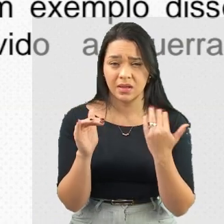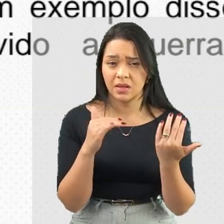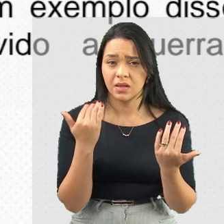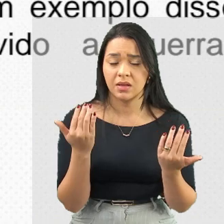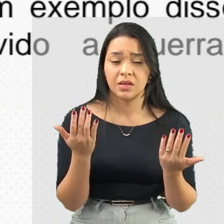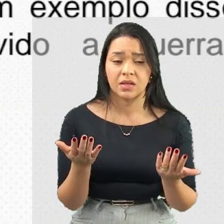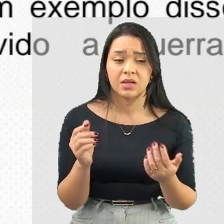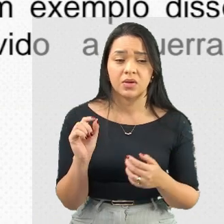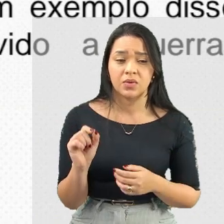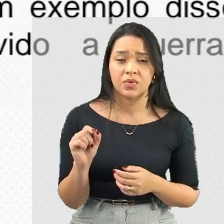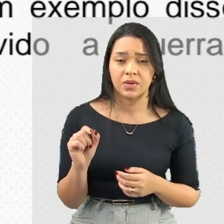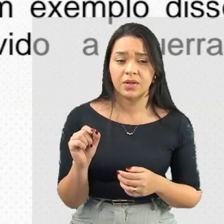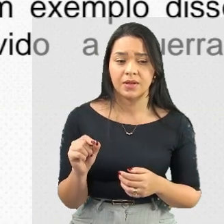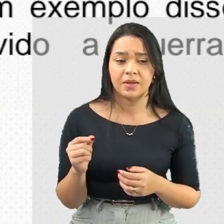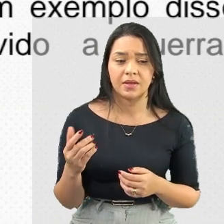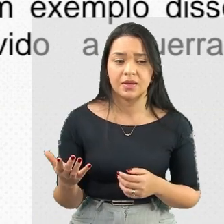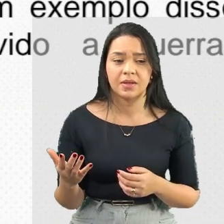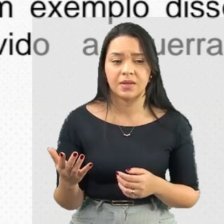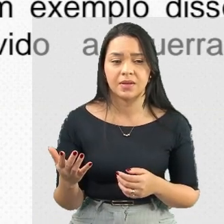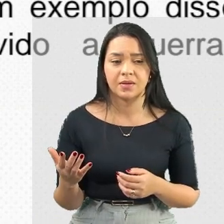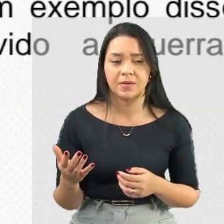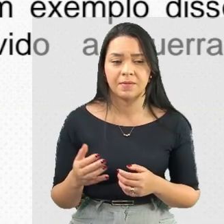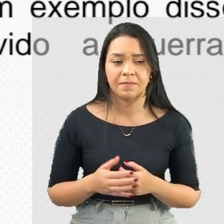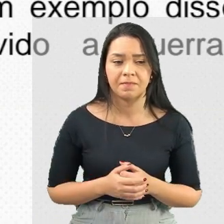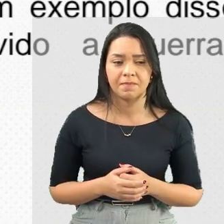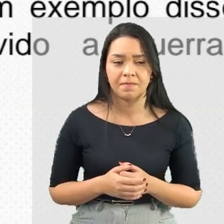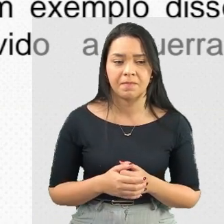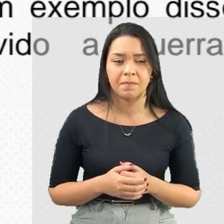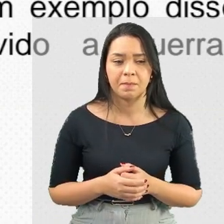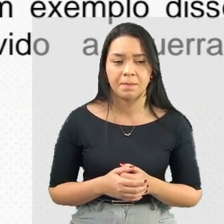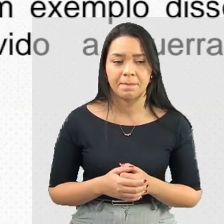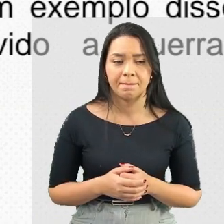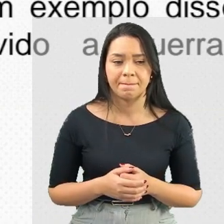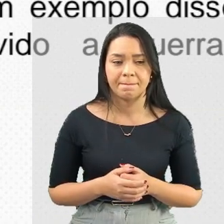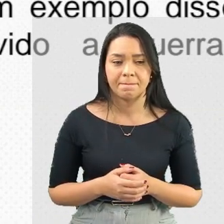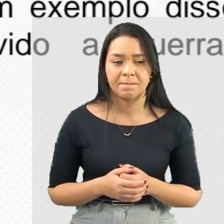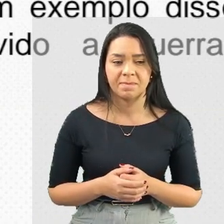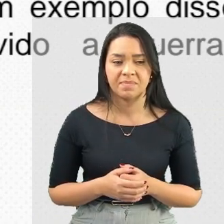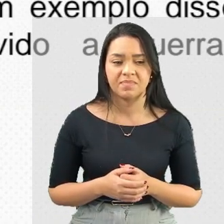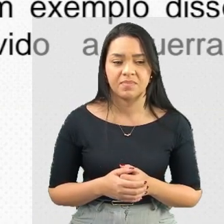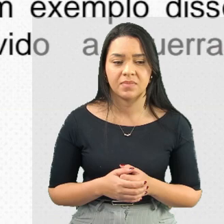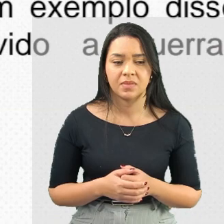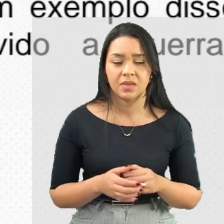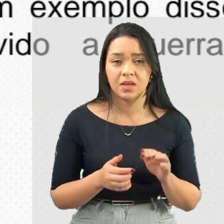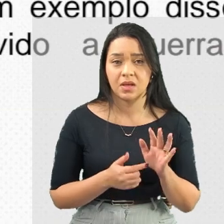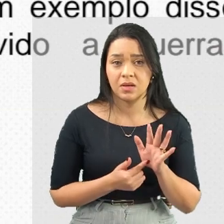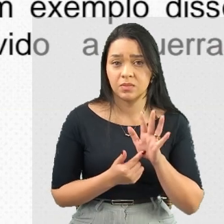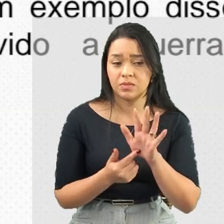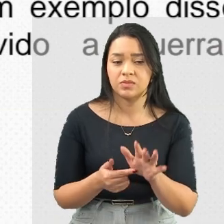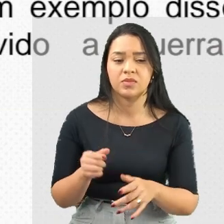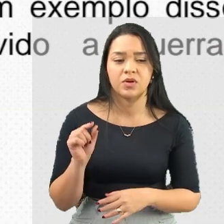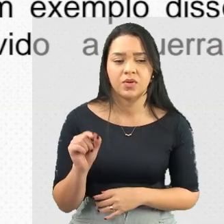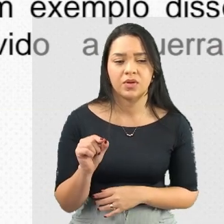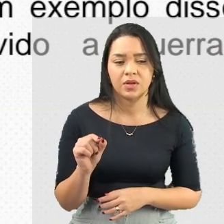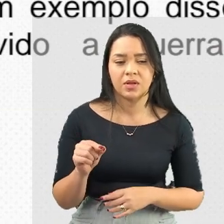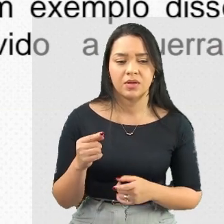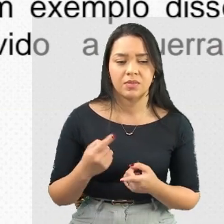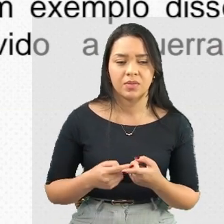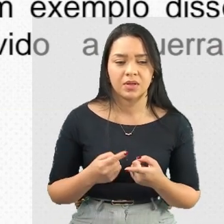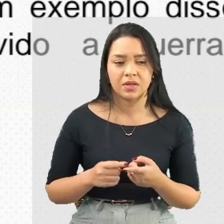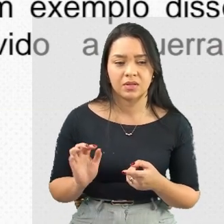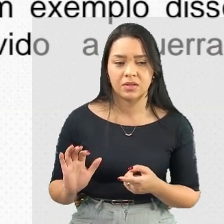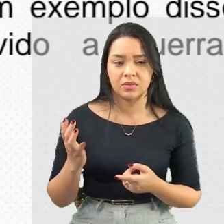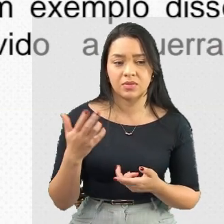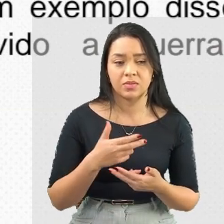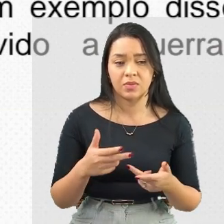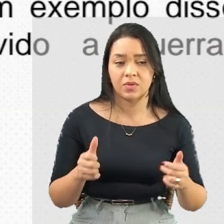aí, de certa forma, isso é muito sintomático, porque essas questões da